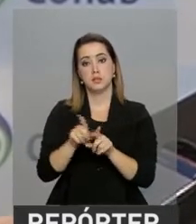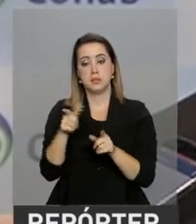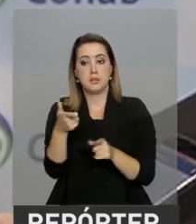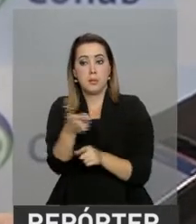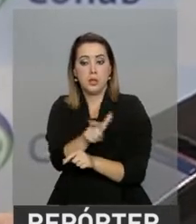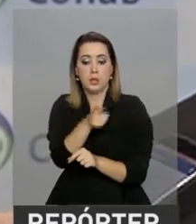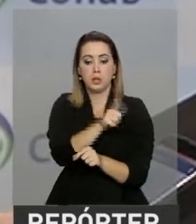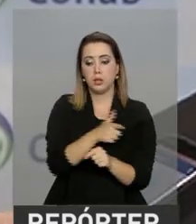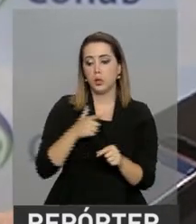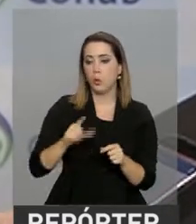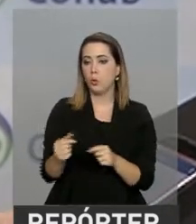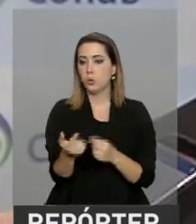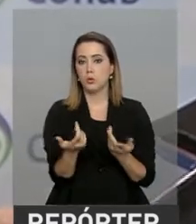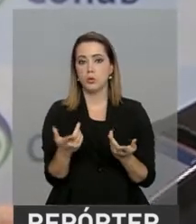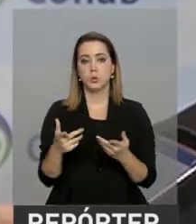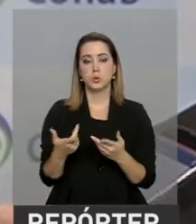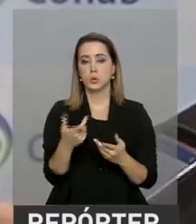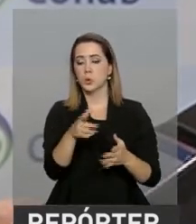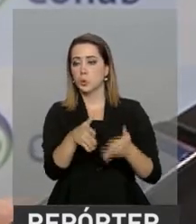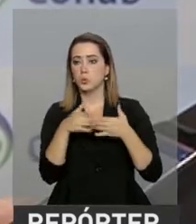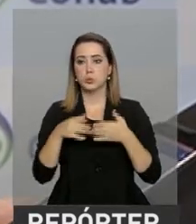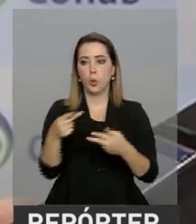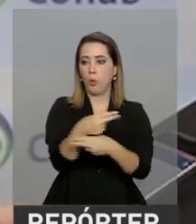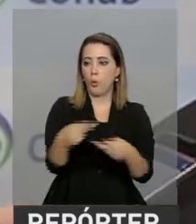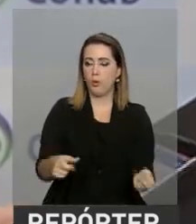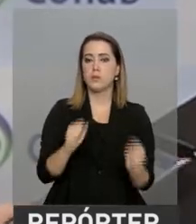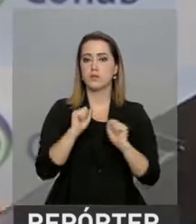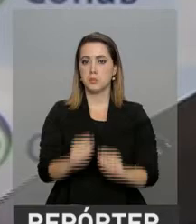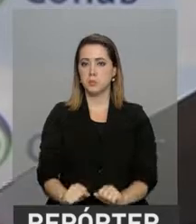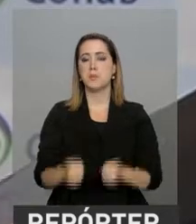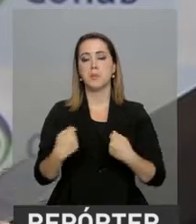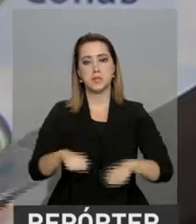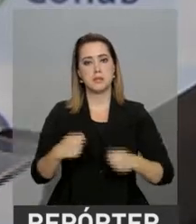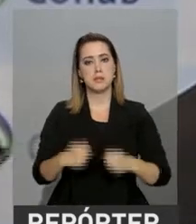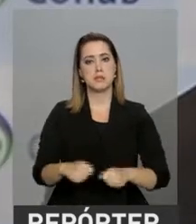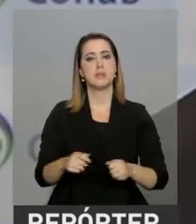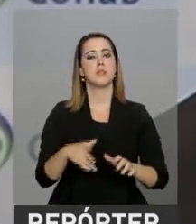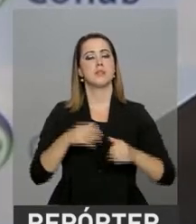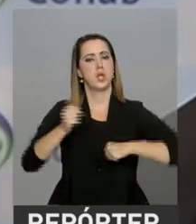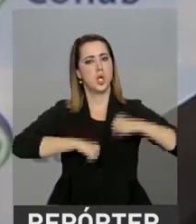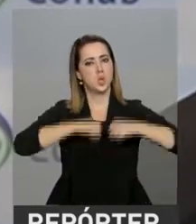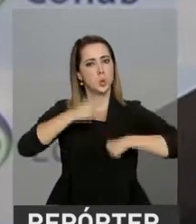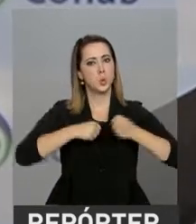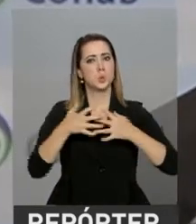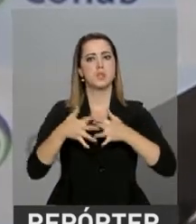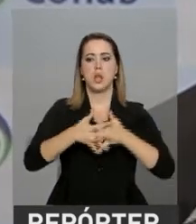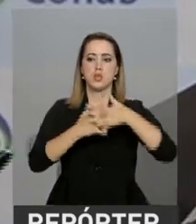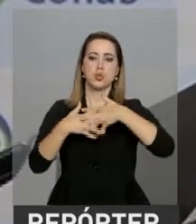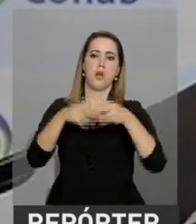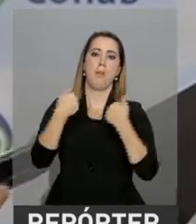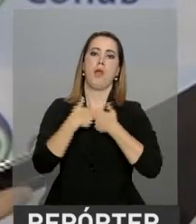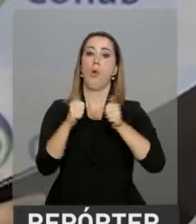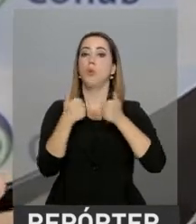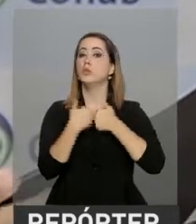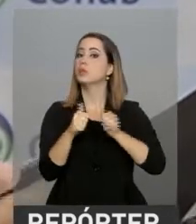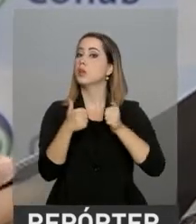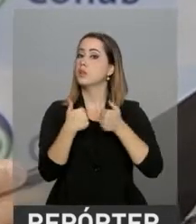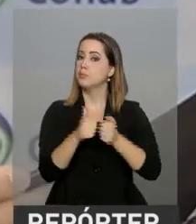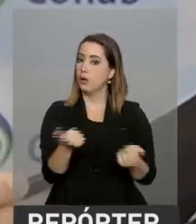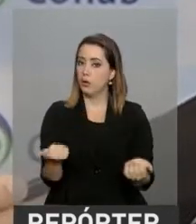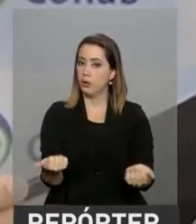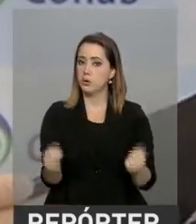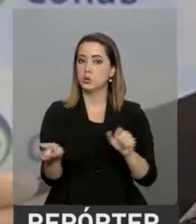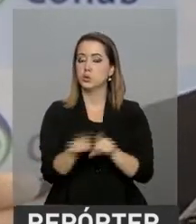outras é questões outras demandas como por exemplo transporte para movimentar a indústria de caminhões vai movimentar a indústria de